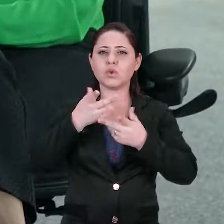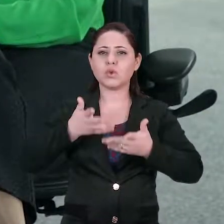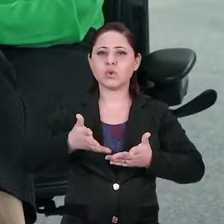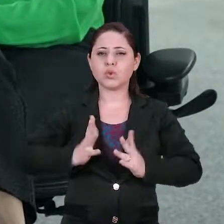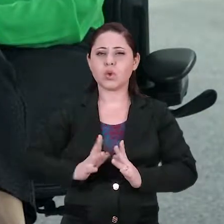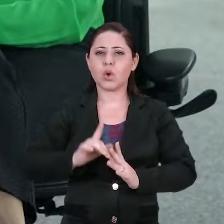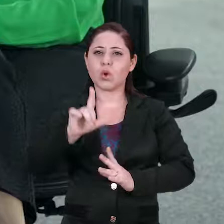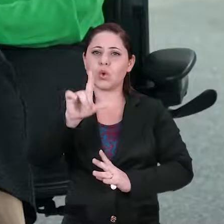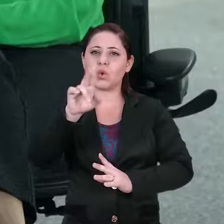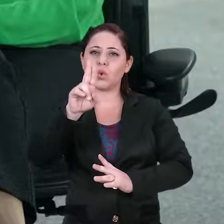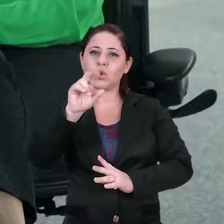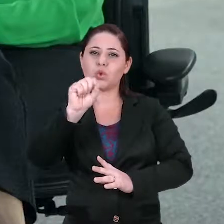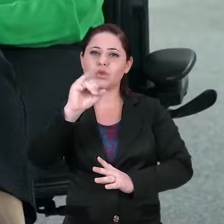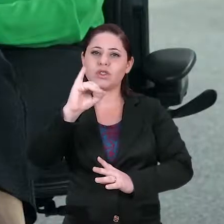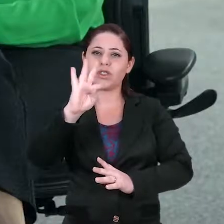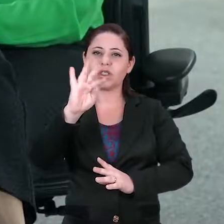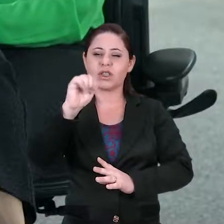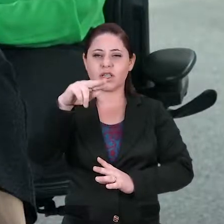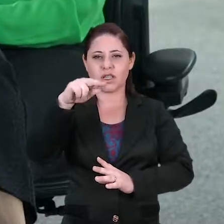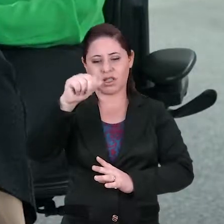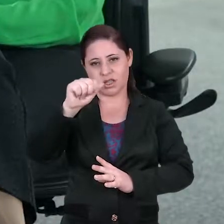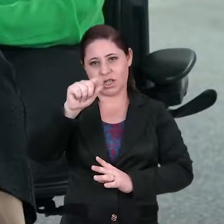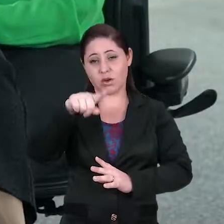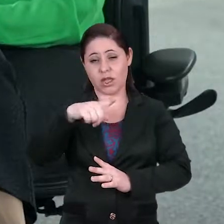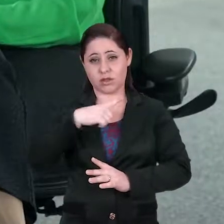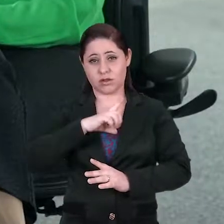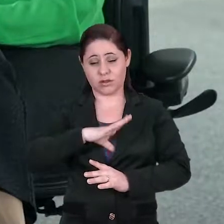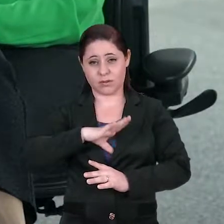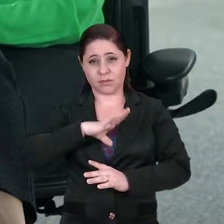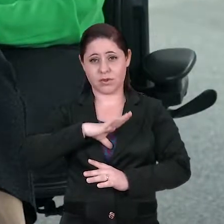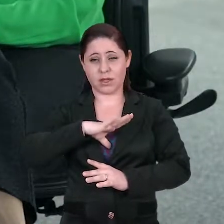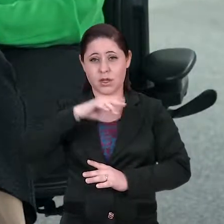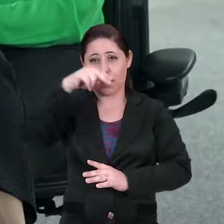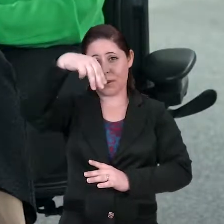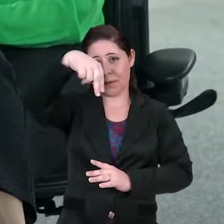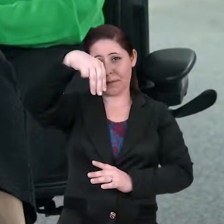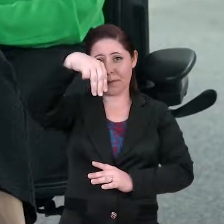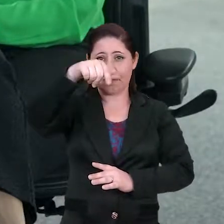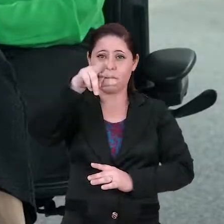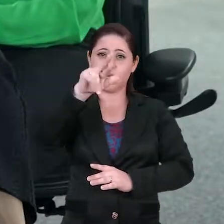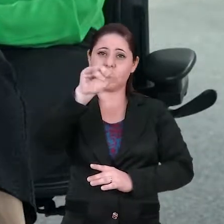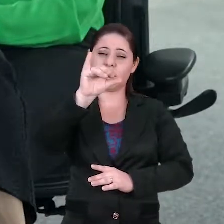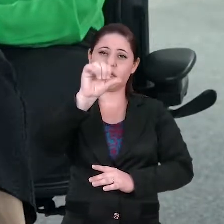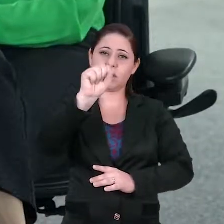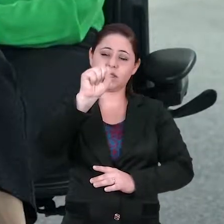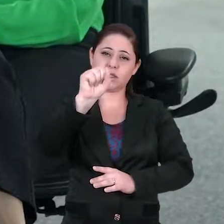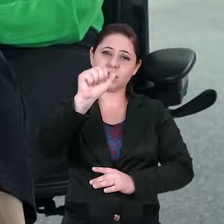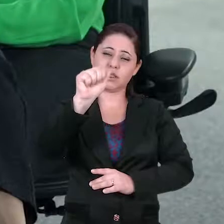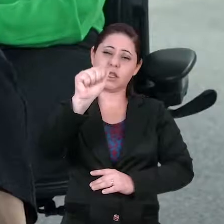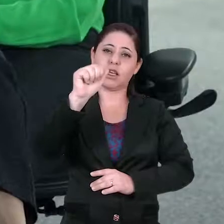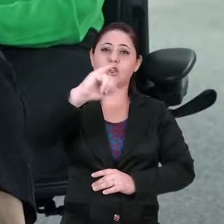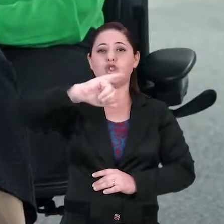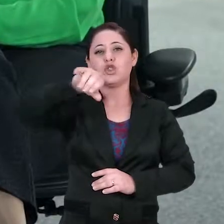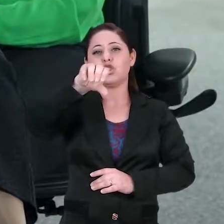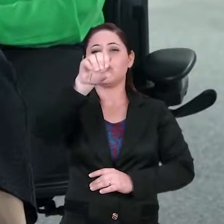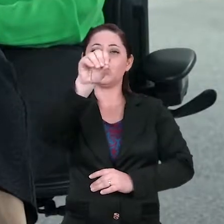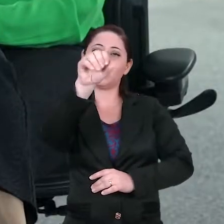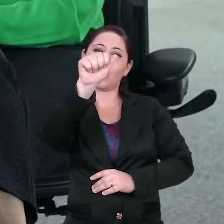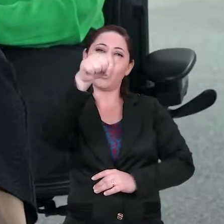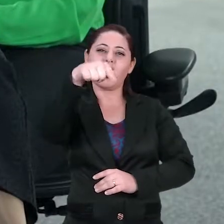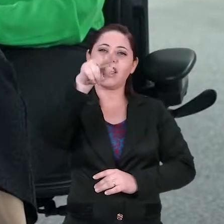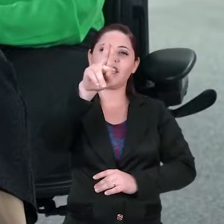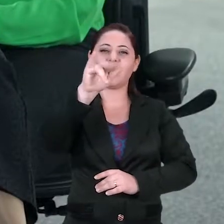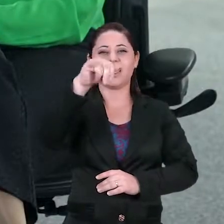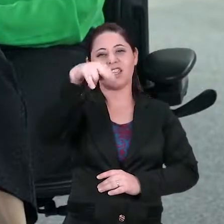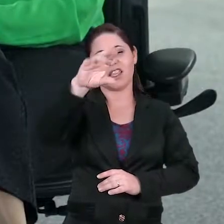da tua origem lusitana, a tua origem portuguesa. Inclusive, o teu nome completo é Marisa Joaquina Monteiro Serrano. Monteiro Serrano.